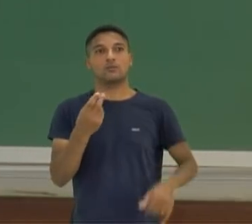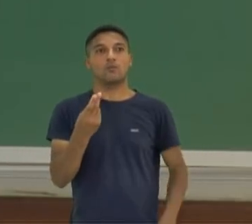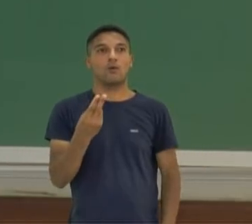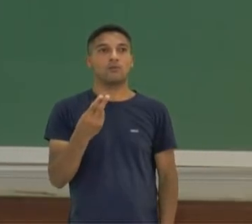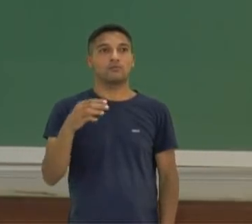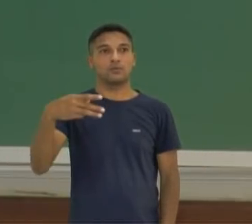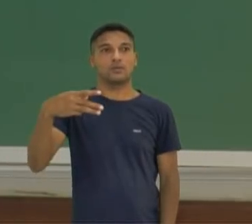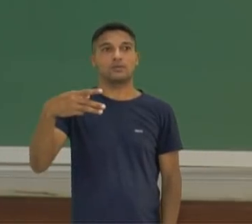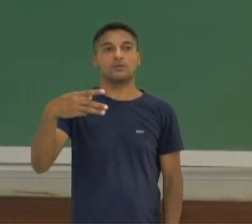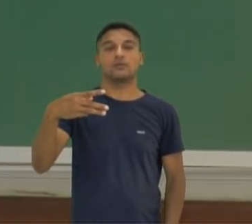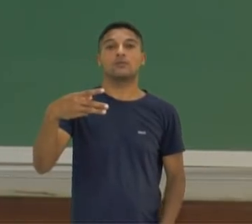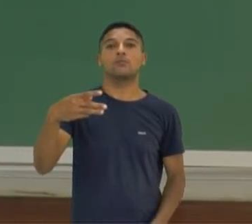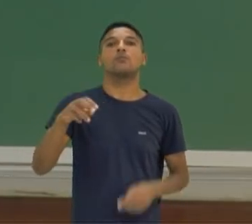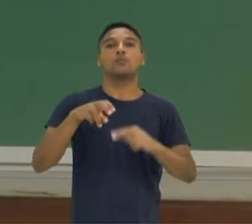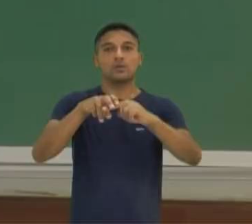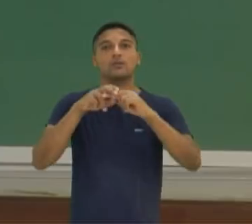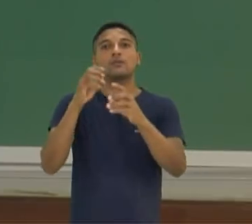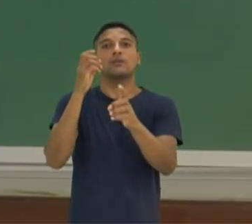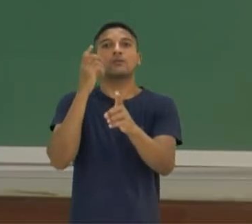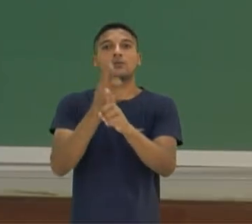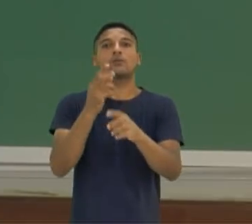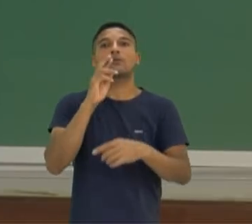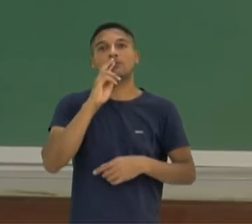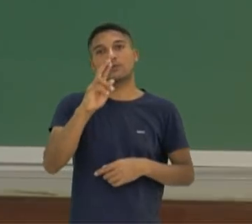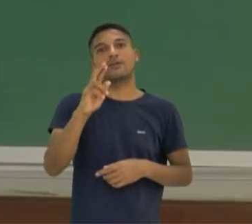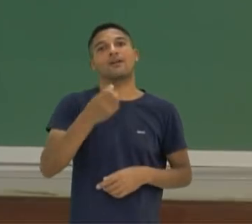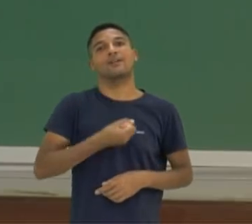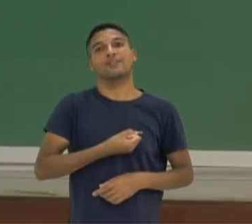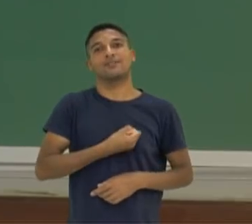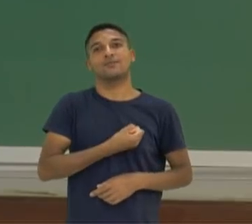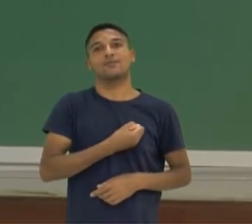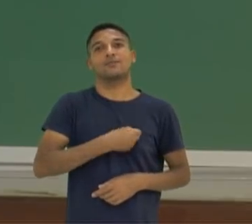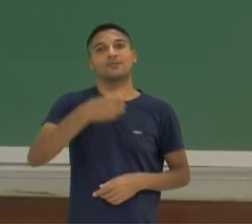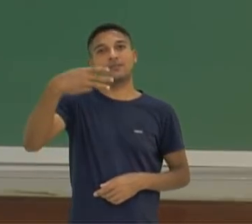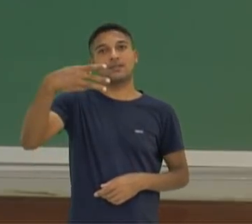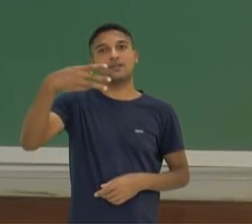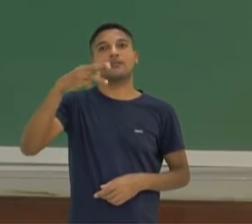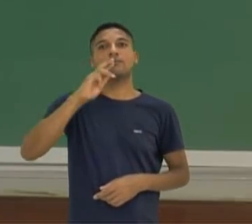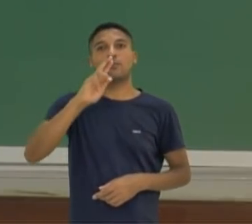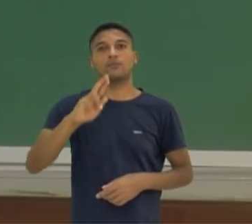Então, qual que é o resultado do nosso quiz? Número 3.